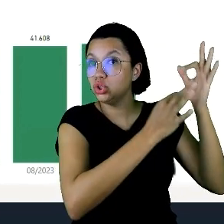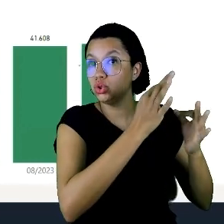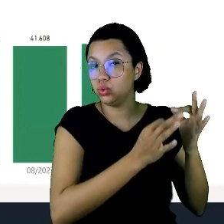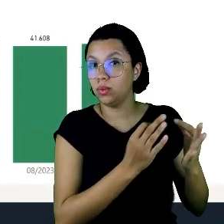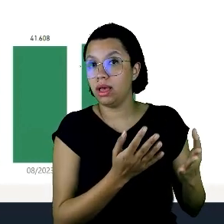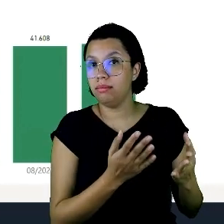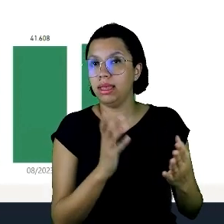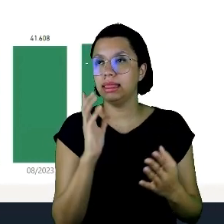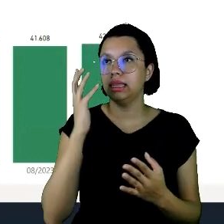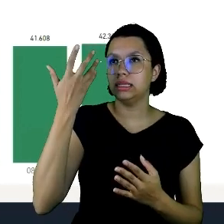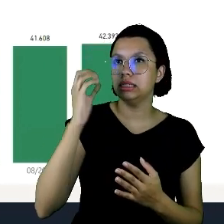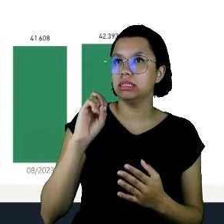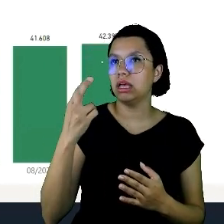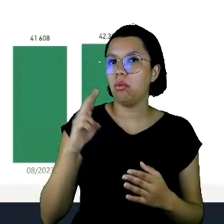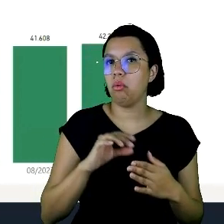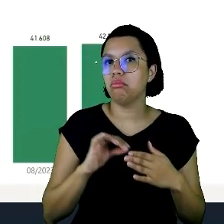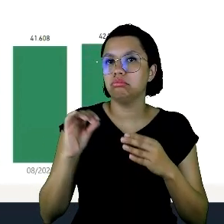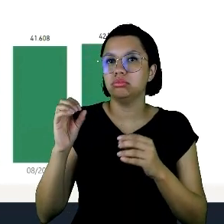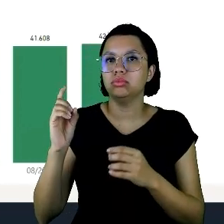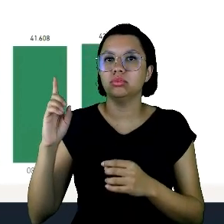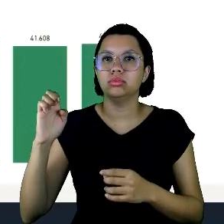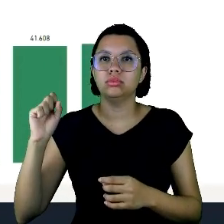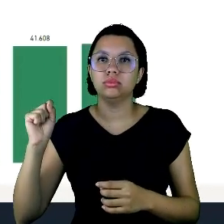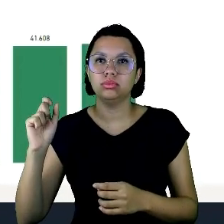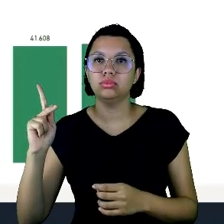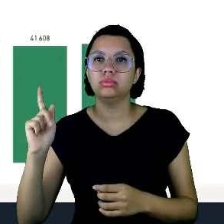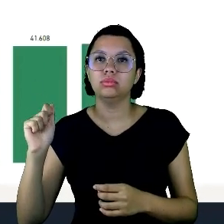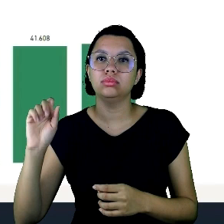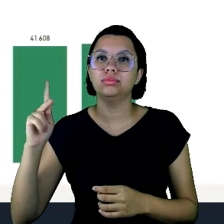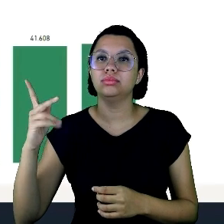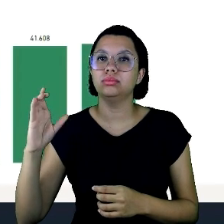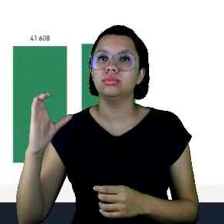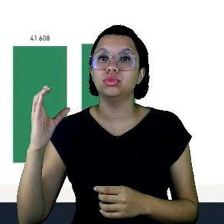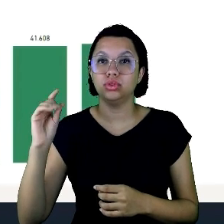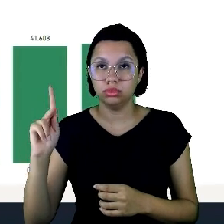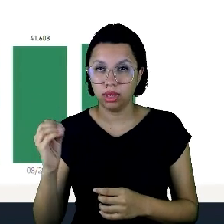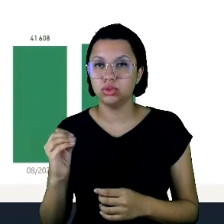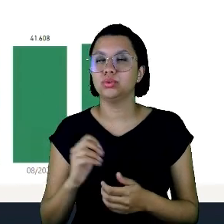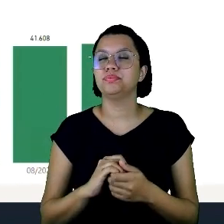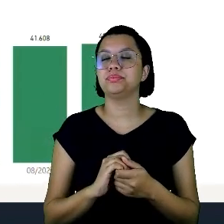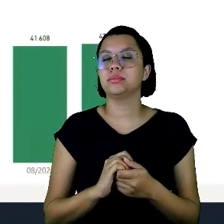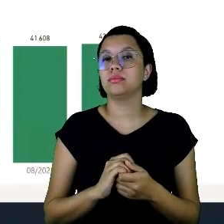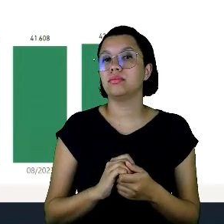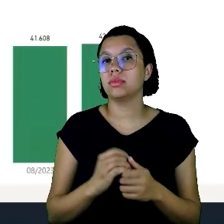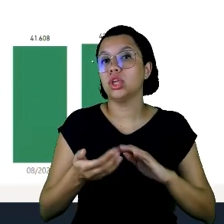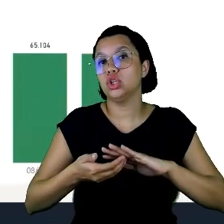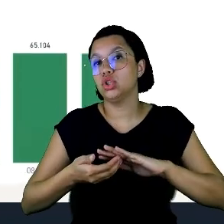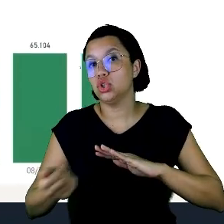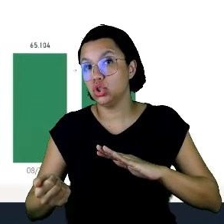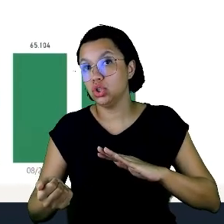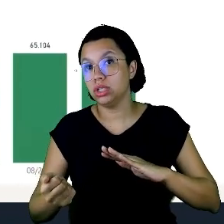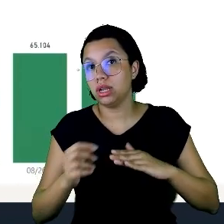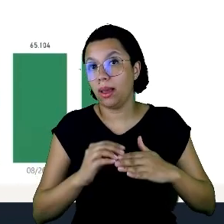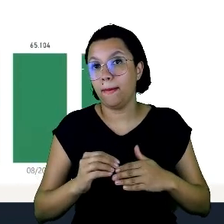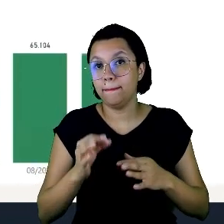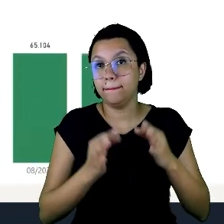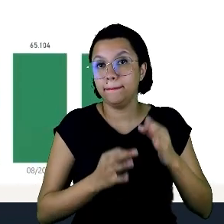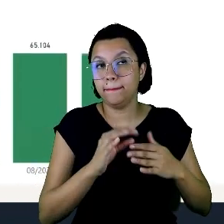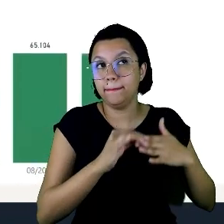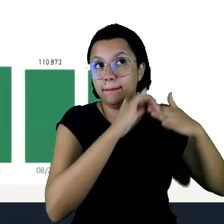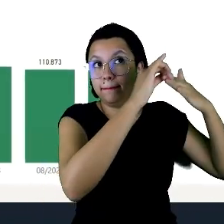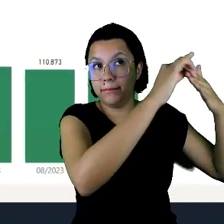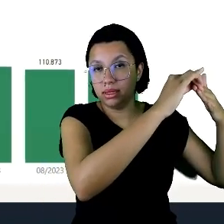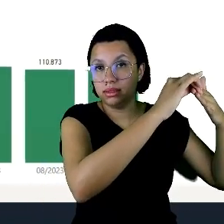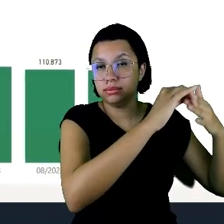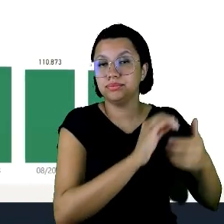de julgamento. Julgamento, decisão ou despacho, tá? Qualquer um desses retira da conclusão. Vou limpando aqui para